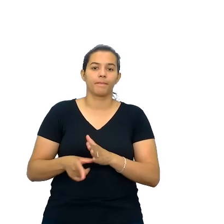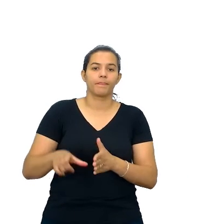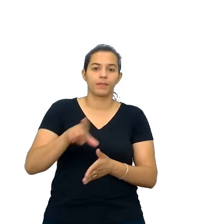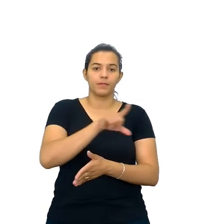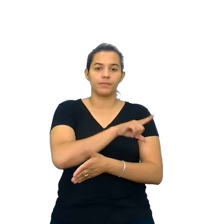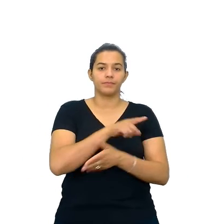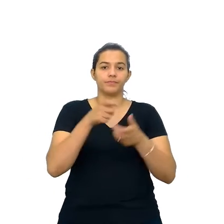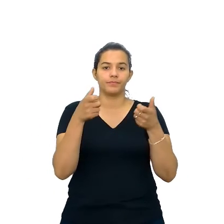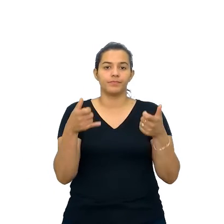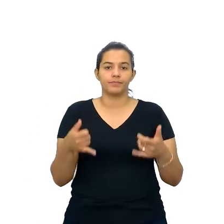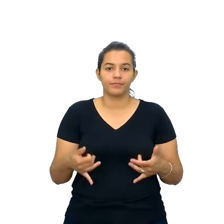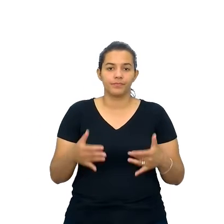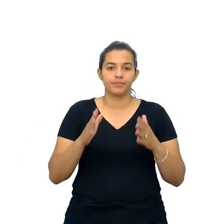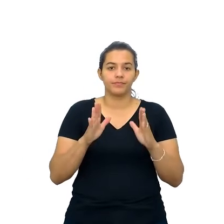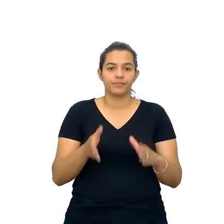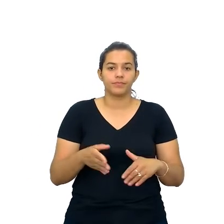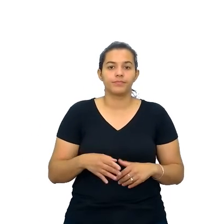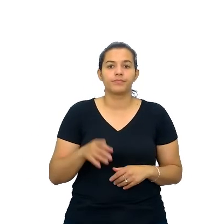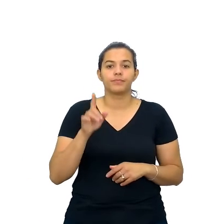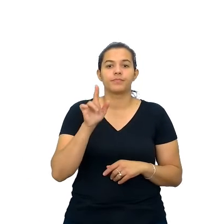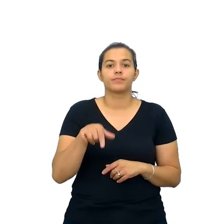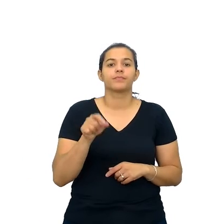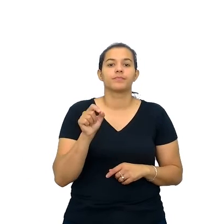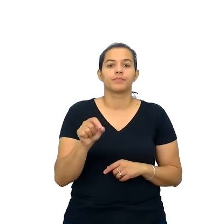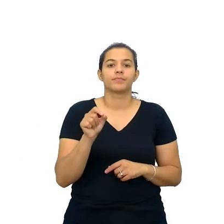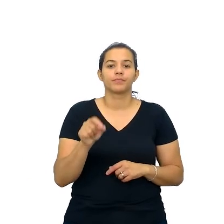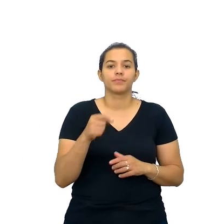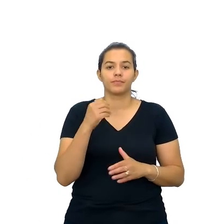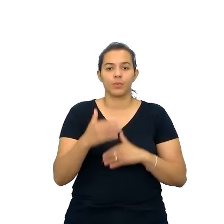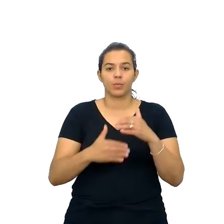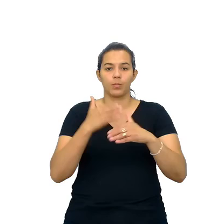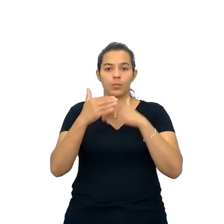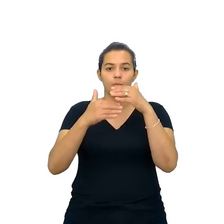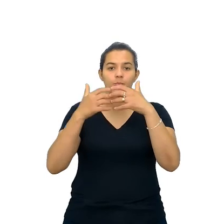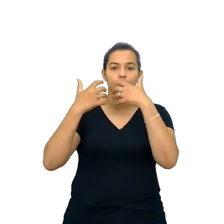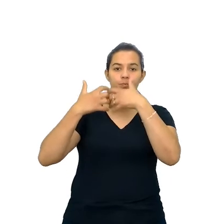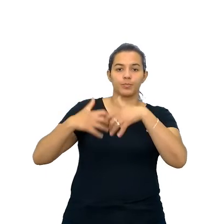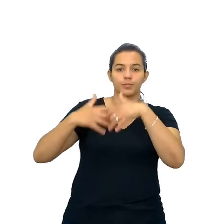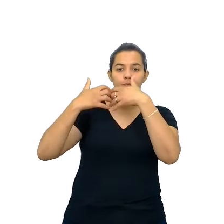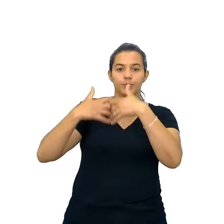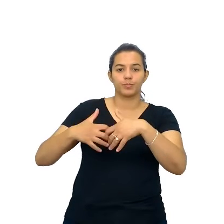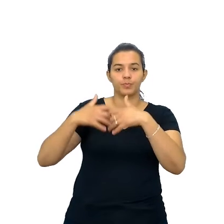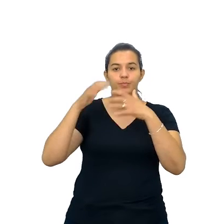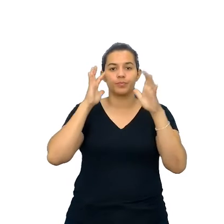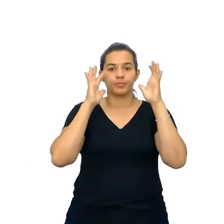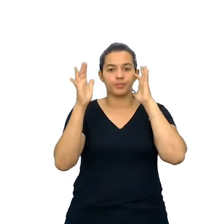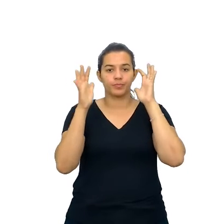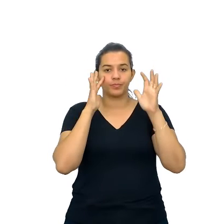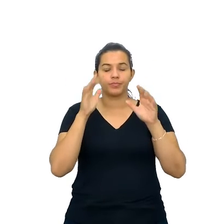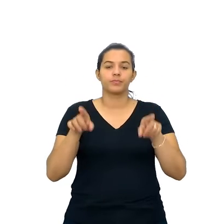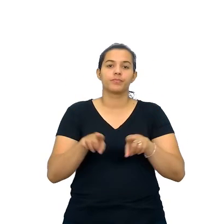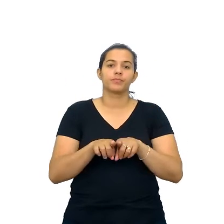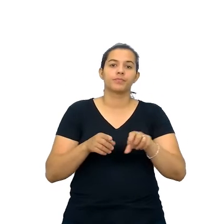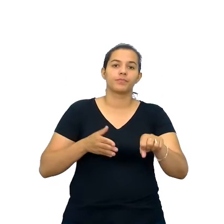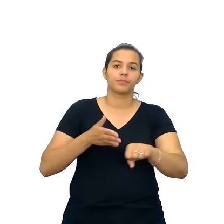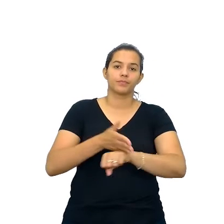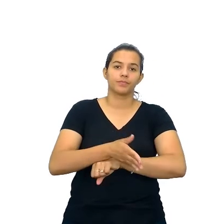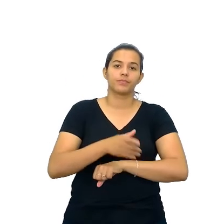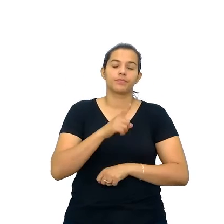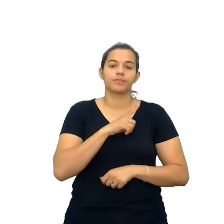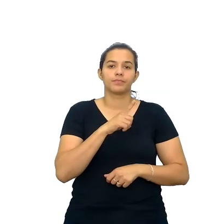formações anteriores, né, que é o processo mental de cálculo de dupla entrada,